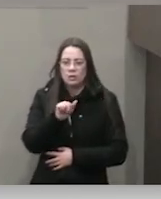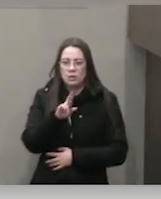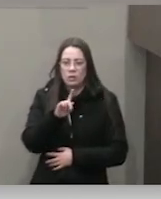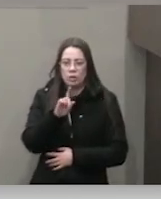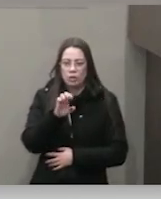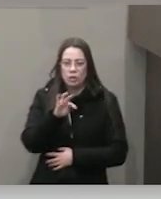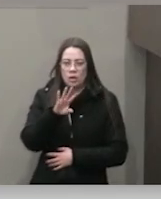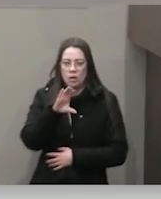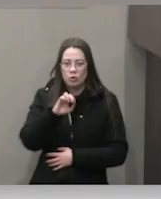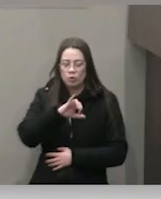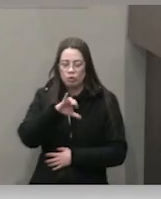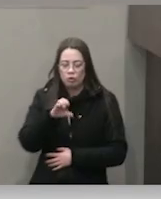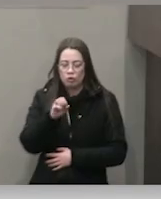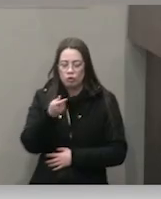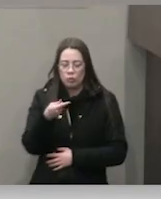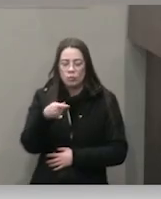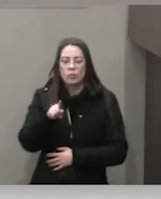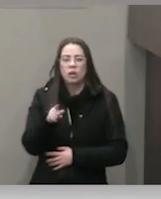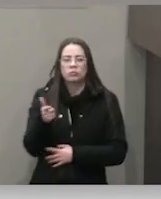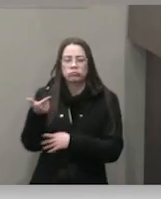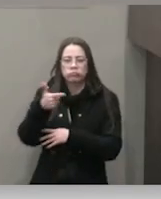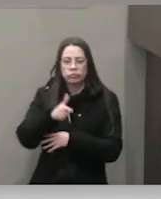aonde, mais uma vez,